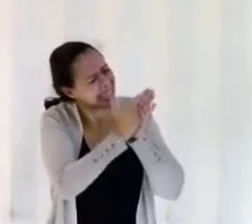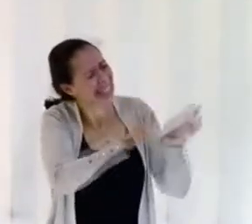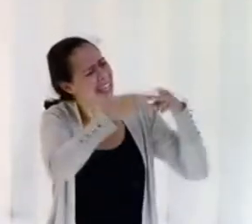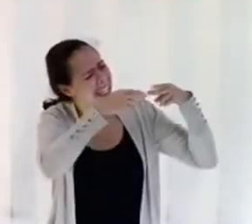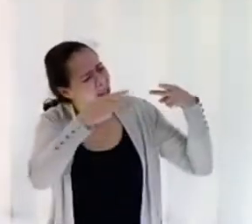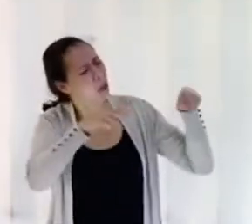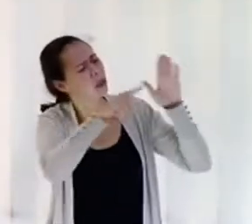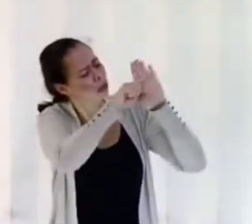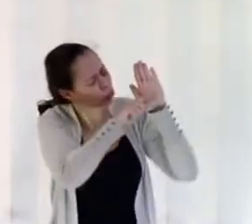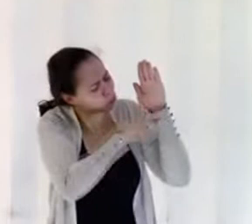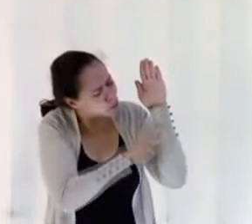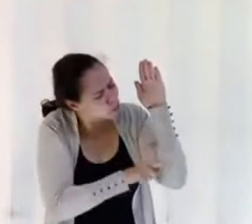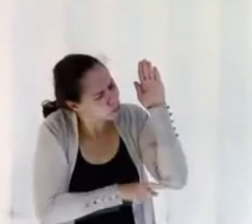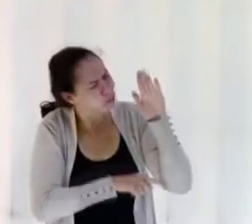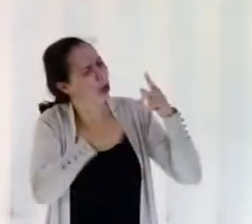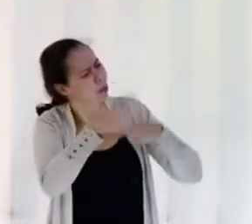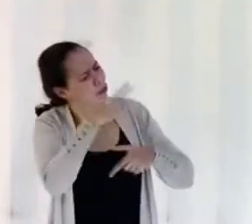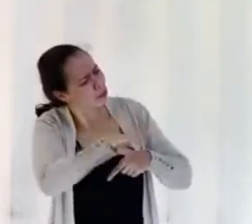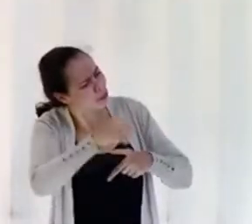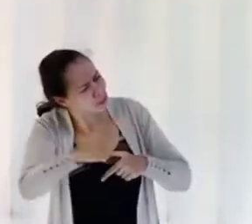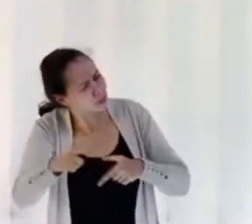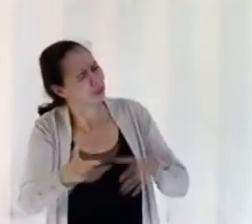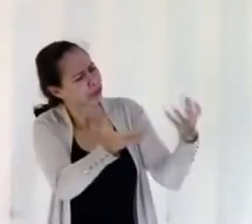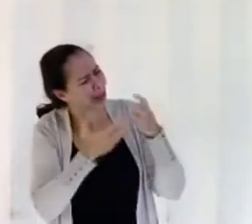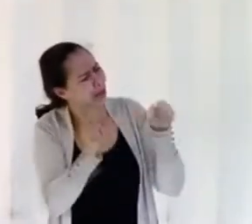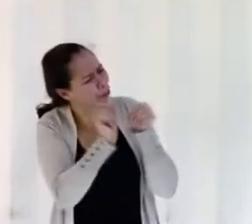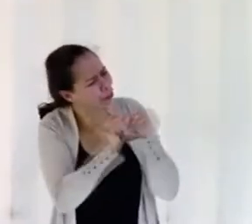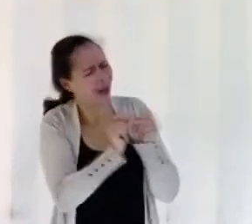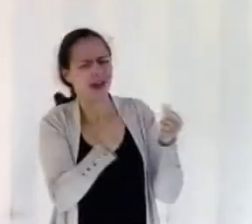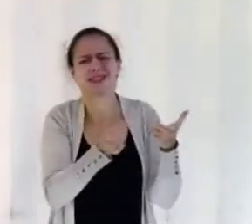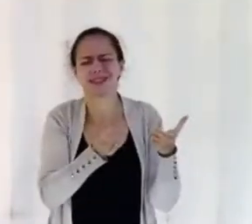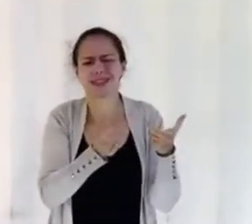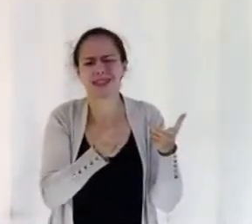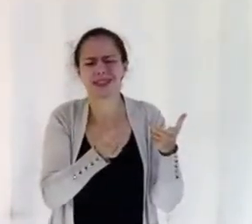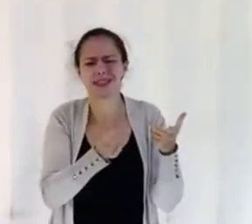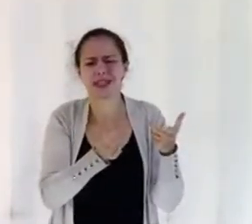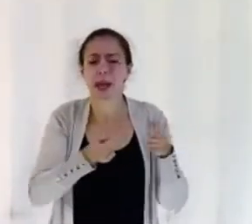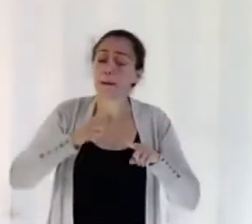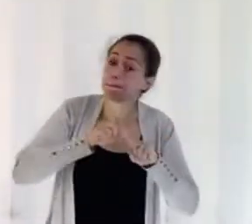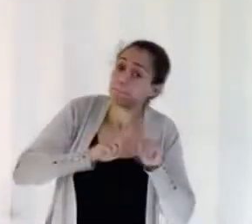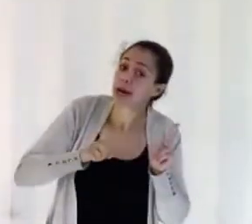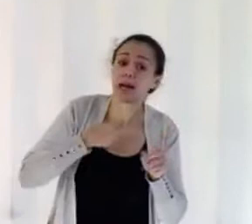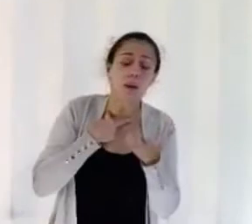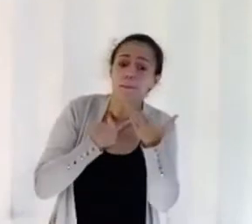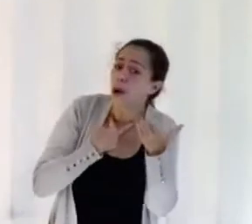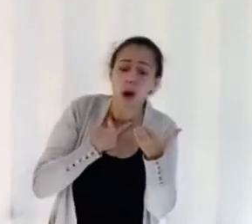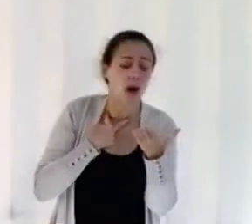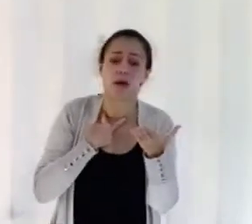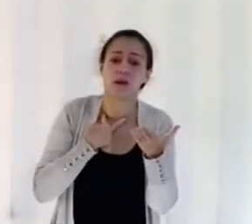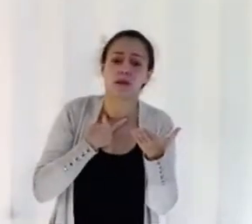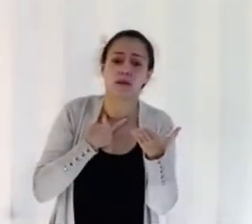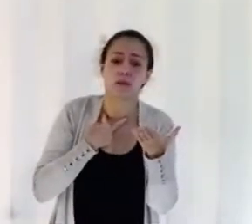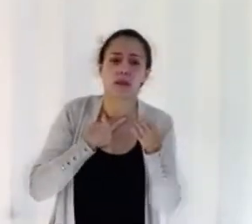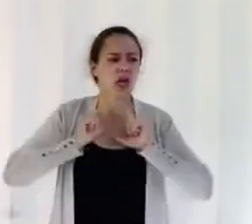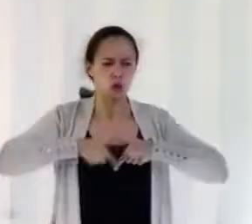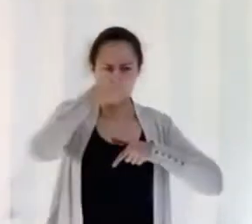como prática do judaísmo, tudo como estava e era praticado pelos judeus. E ele